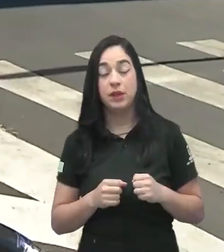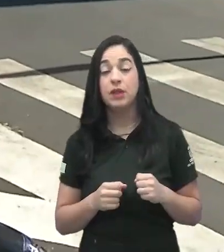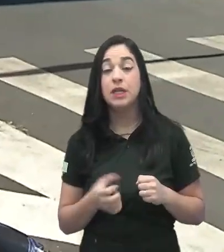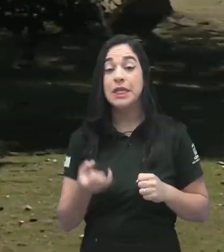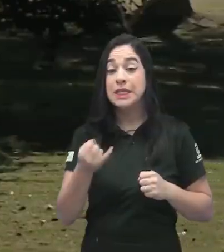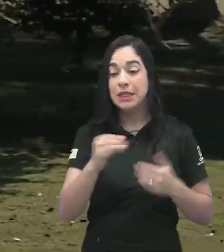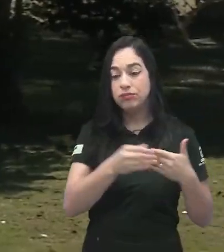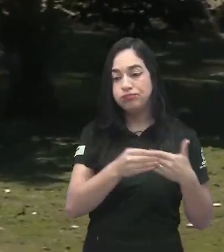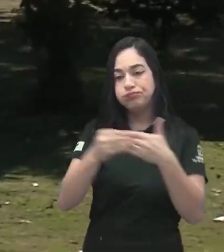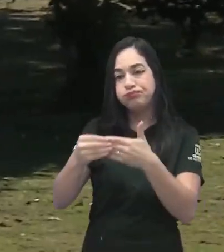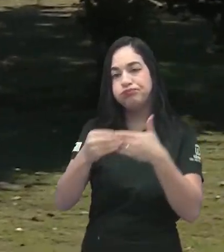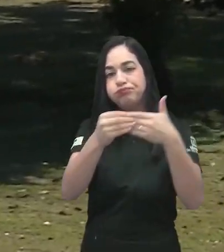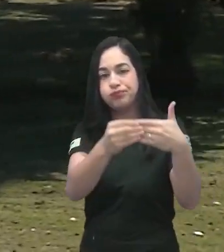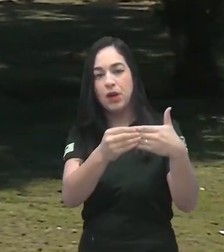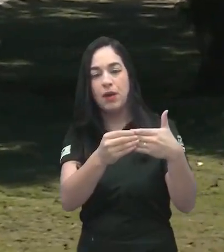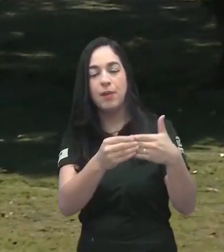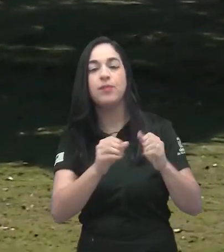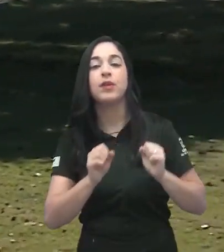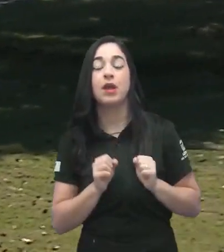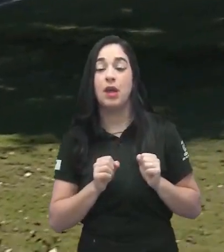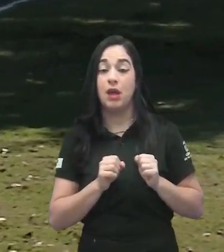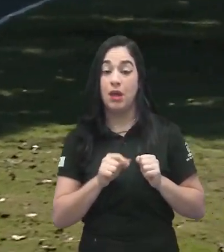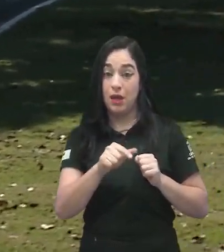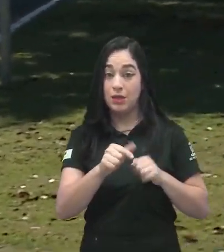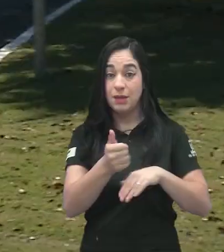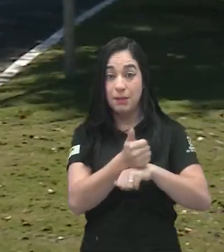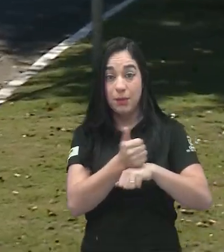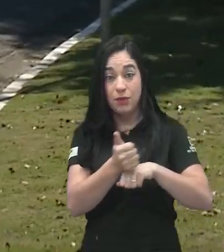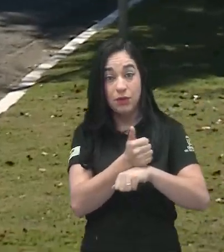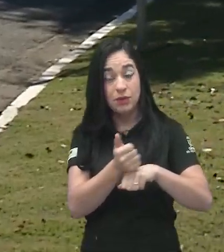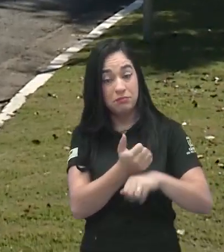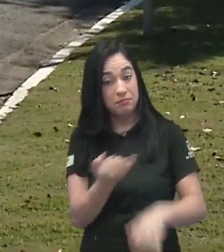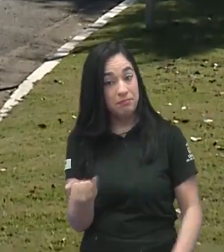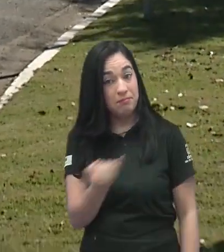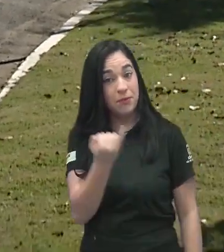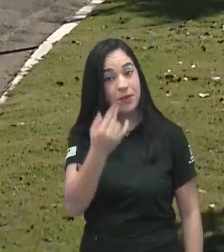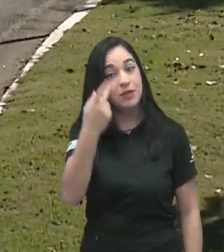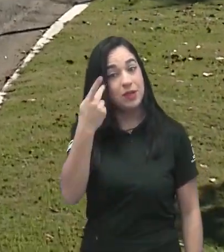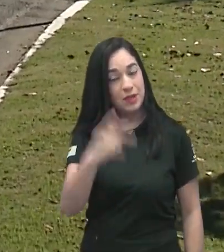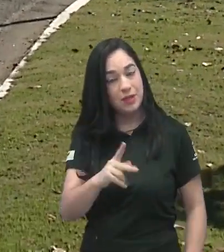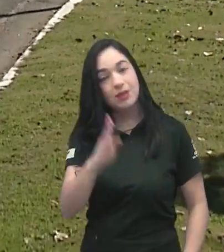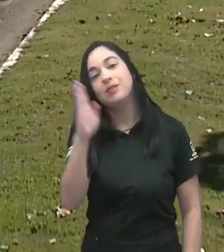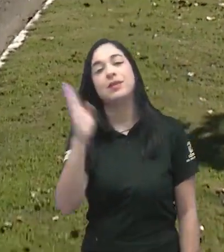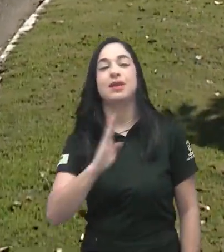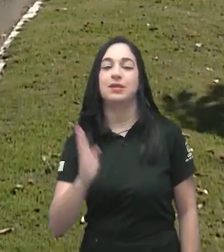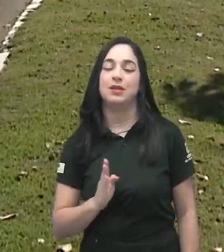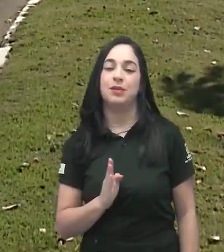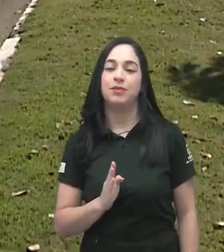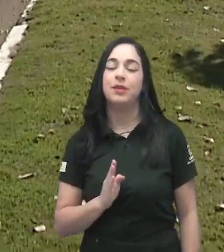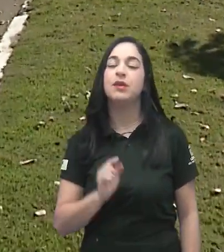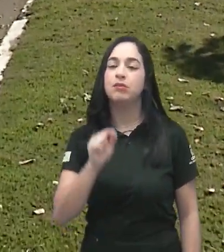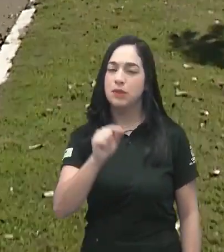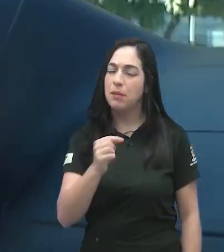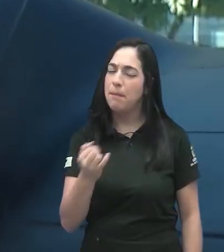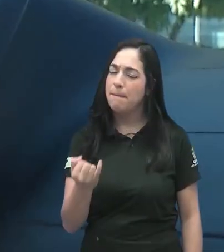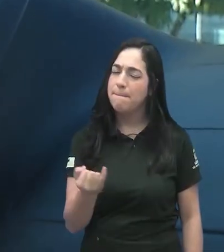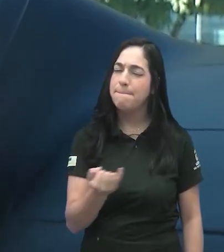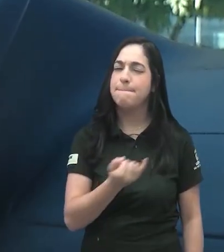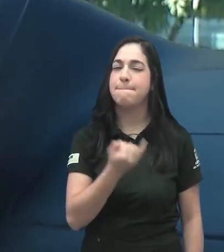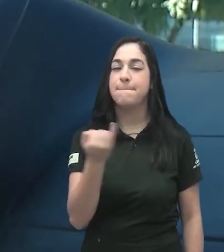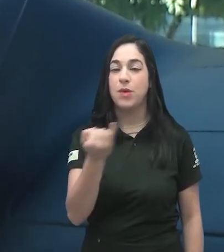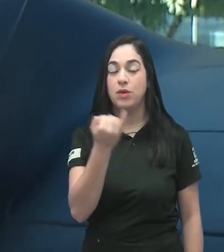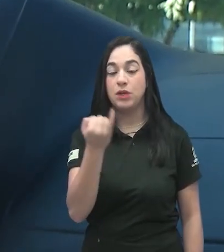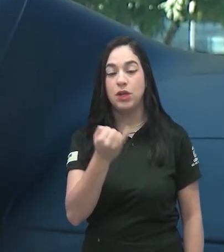fazendo entregas ou transportando pessoas, a profissão tem ganhado destaque no mercado de trabalho brasileiro. E para valorizar essa função,